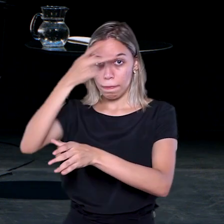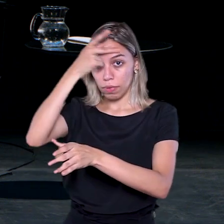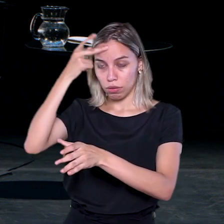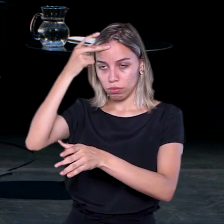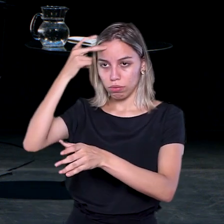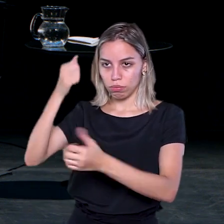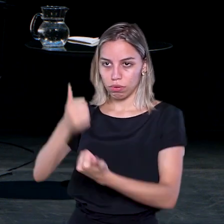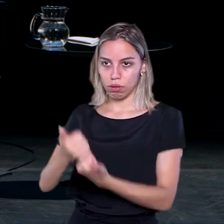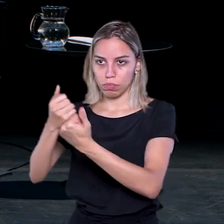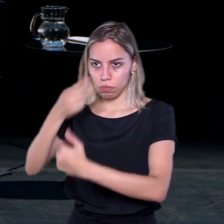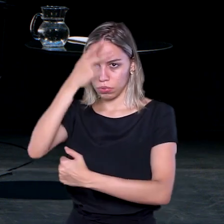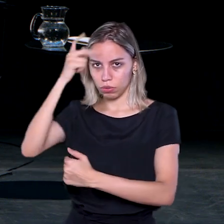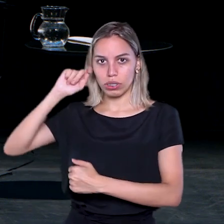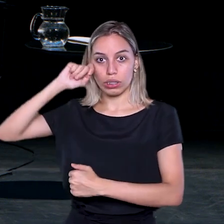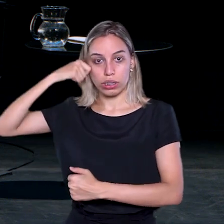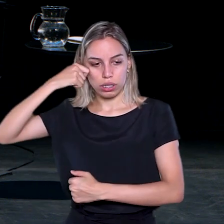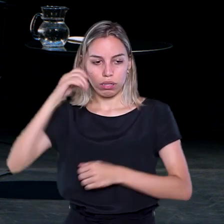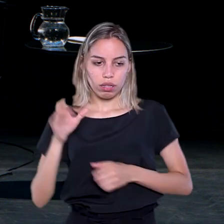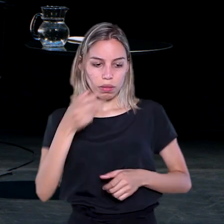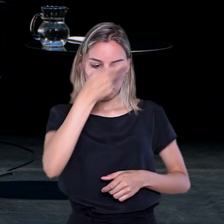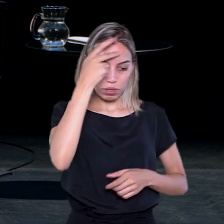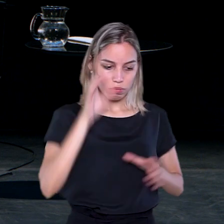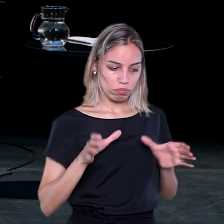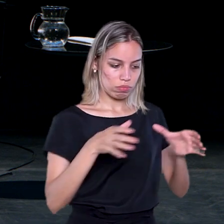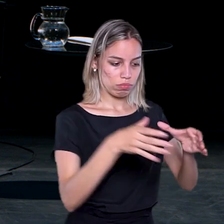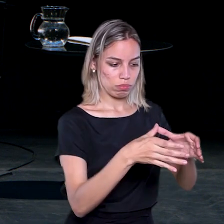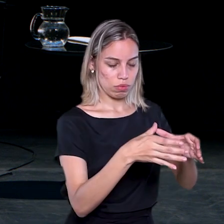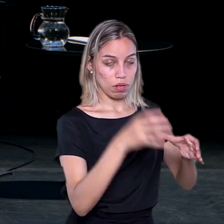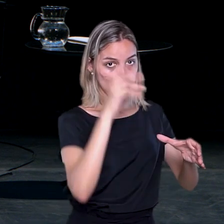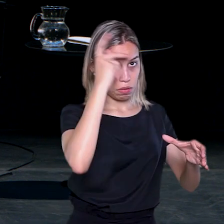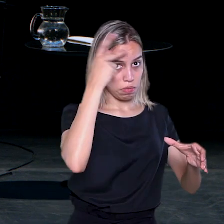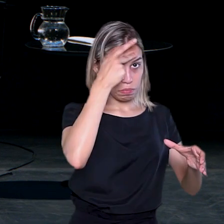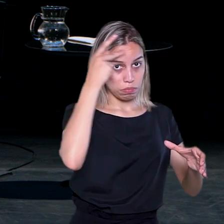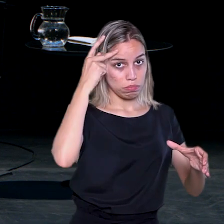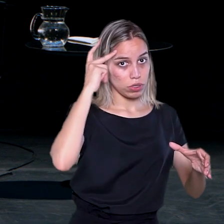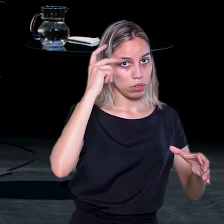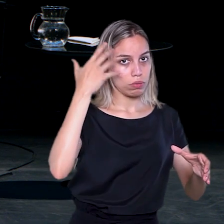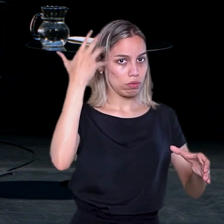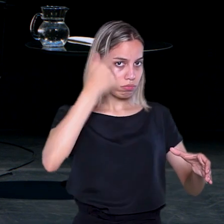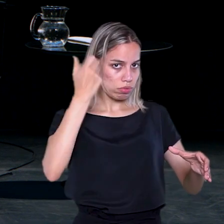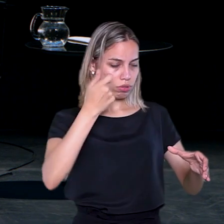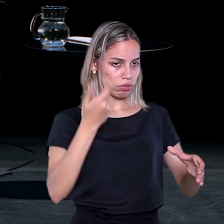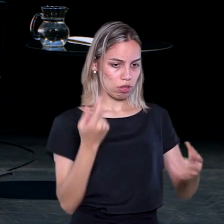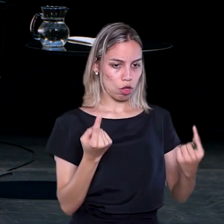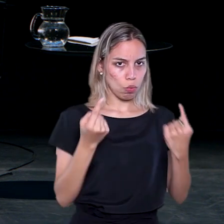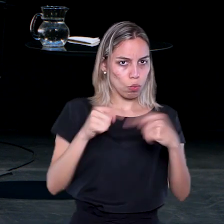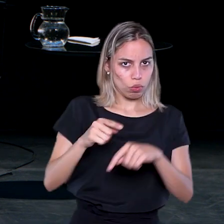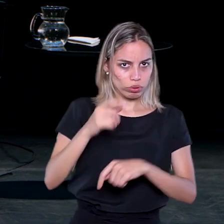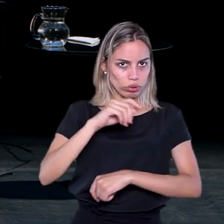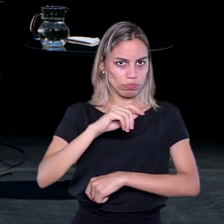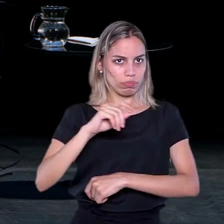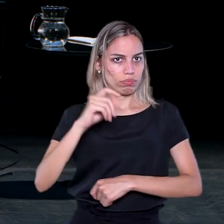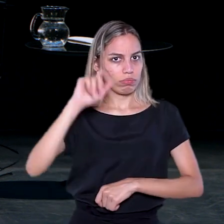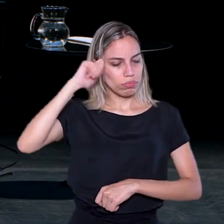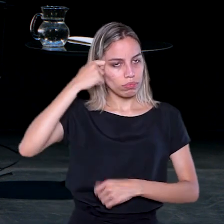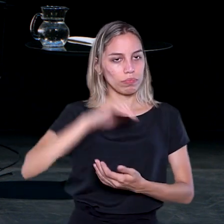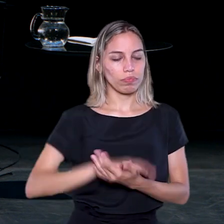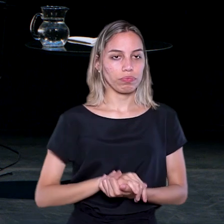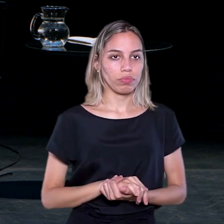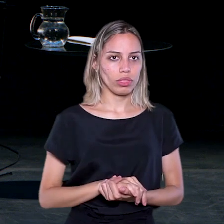Garcia à época, e do outro lado pessoas brancas contra as cotas. Porque, para mim, isso já era uma questão ultrapassada. Na minha terra